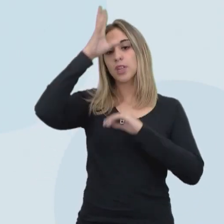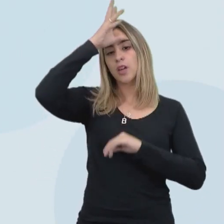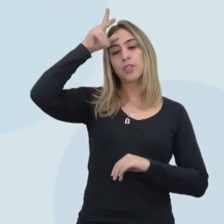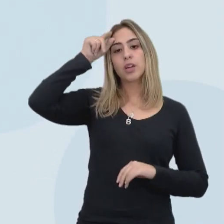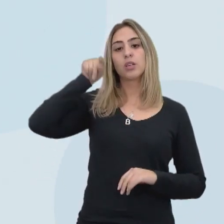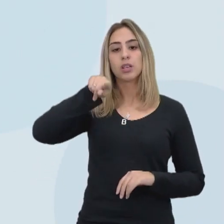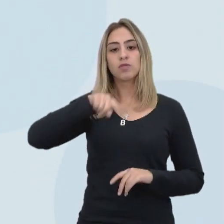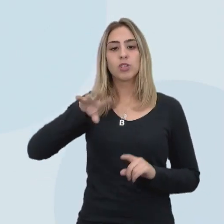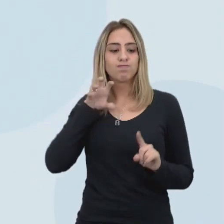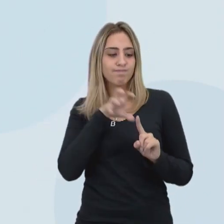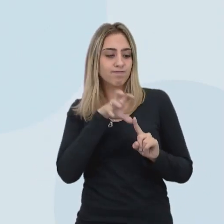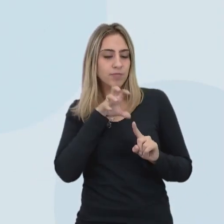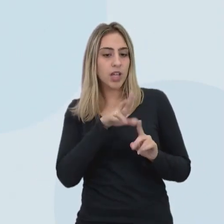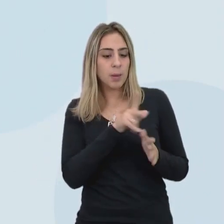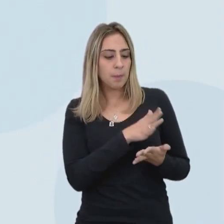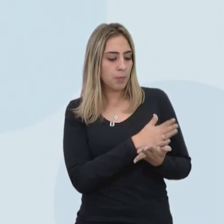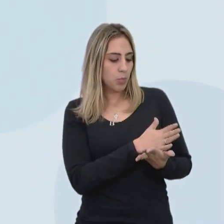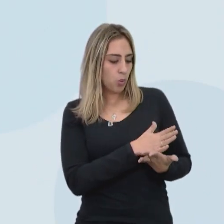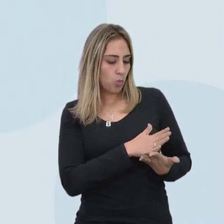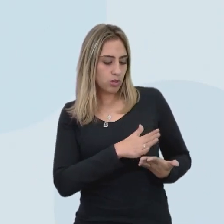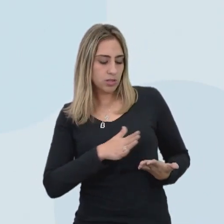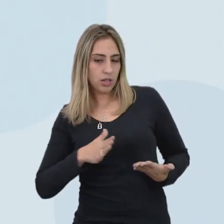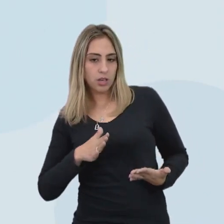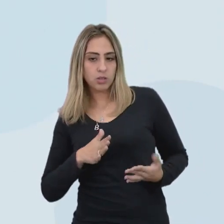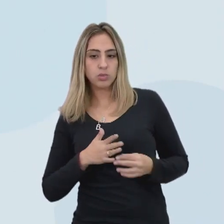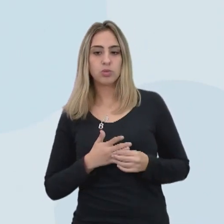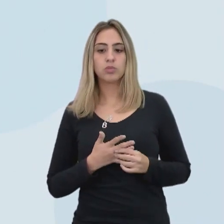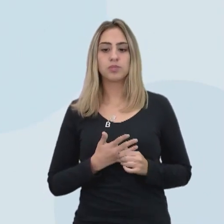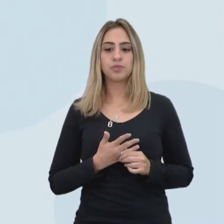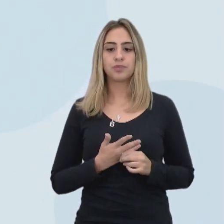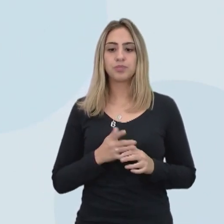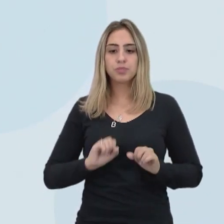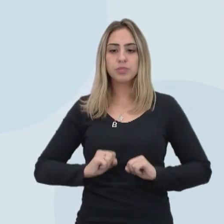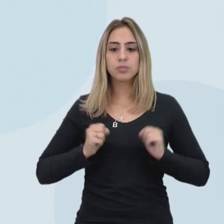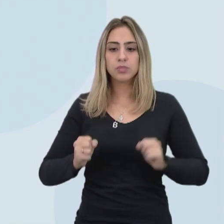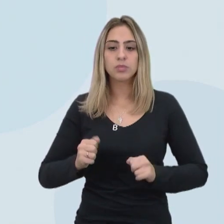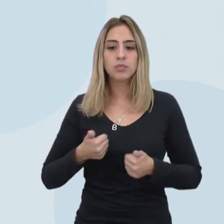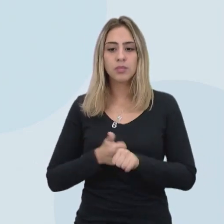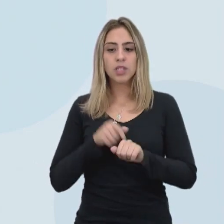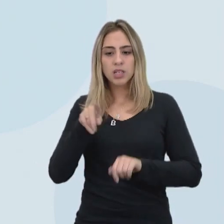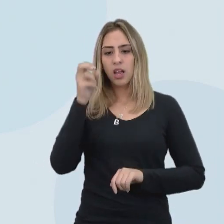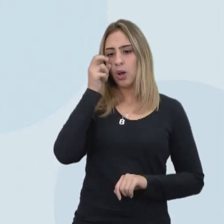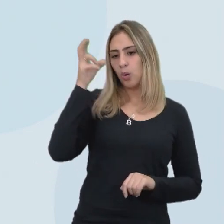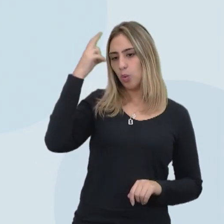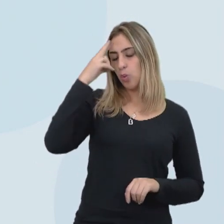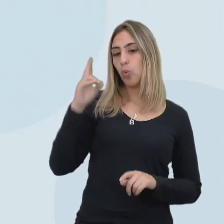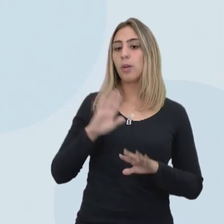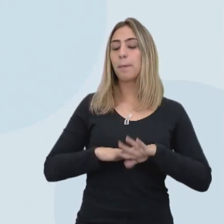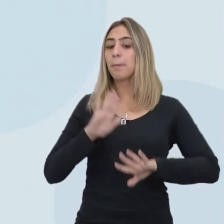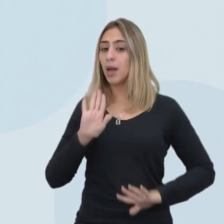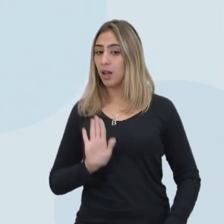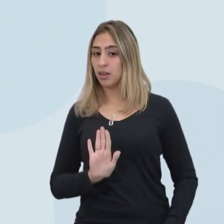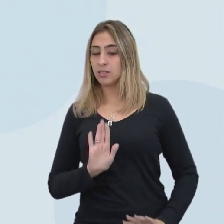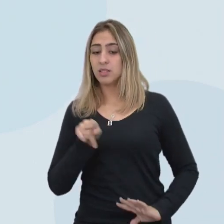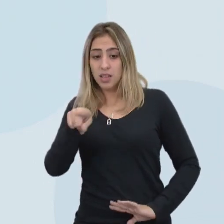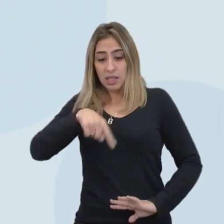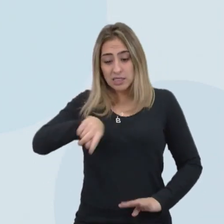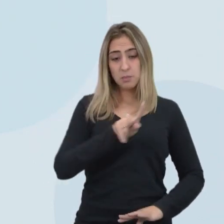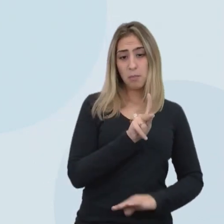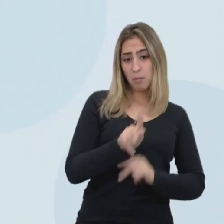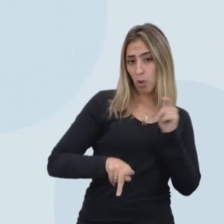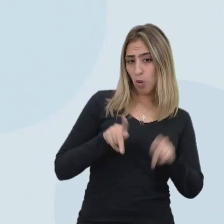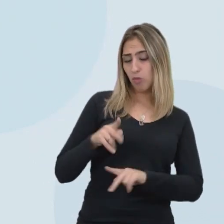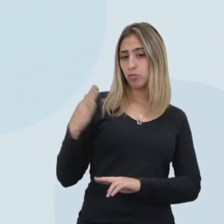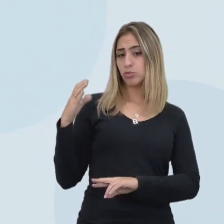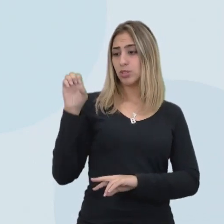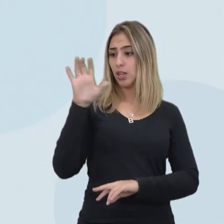foram oprimidos nesse processo. Então, foi imposto para eles que seguissem essa cultura. Porém, esses povos